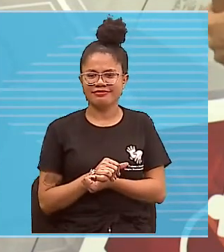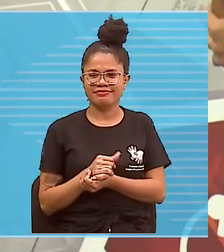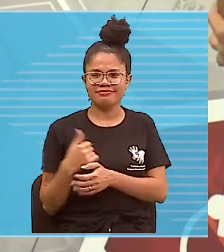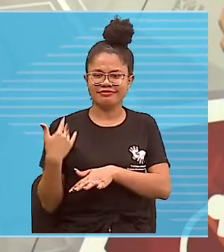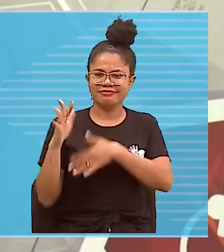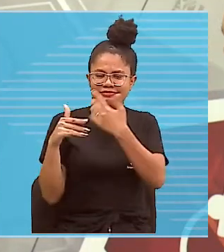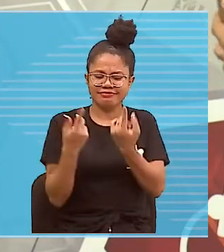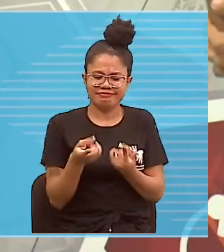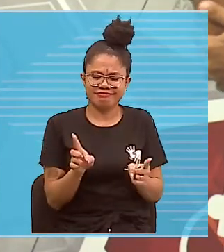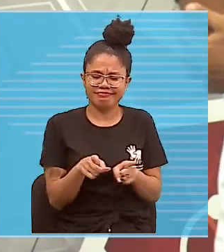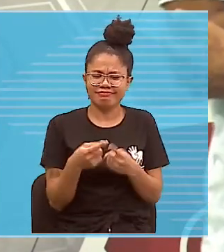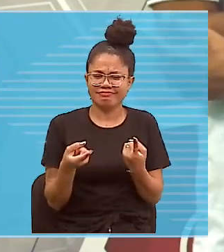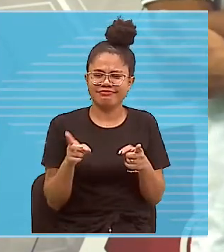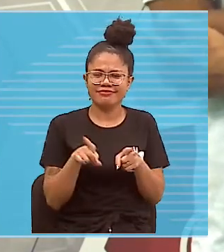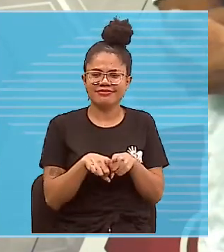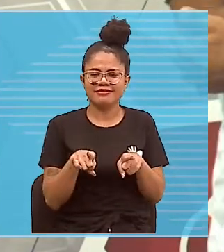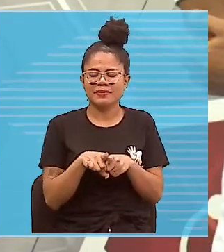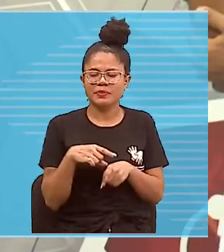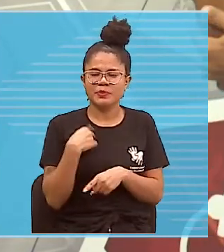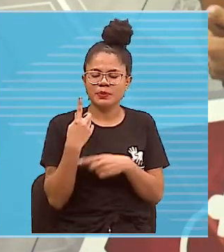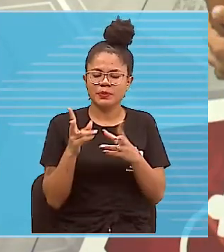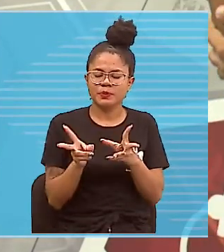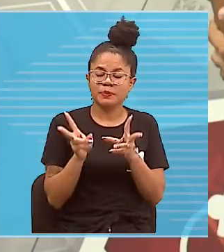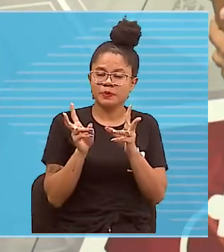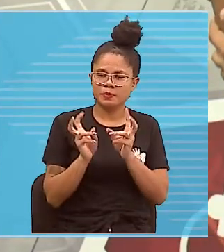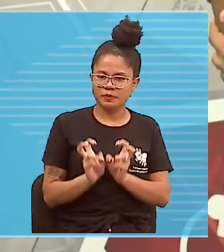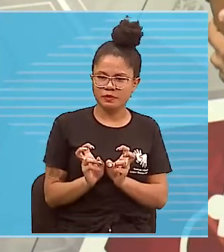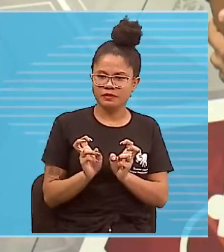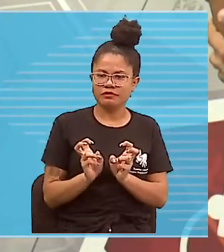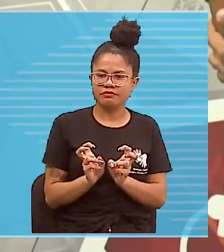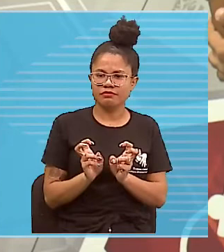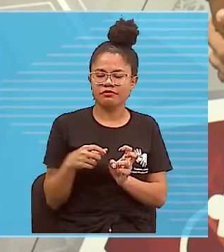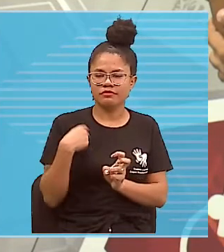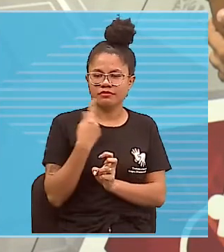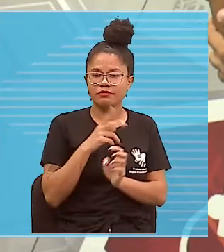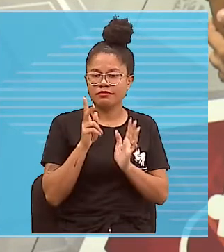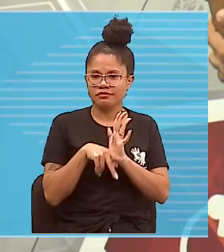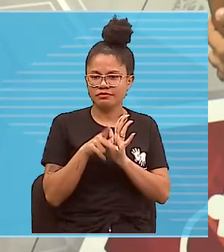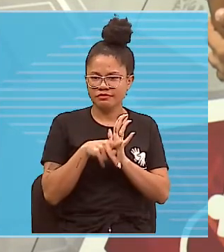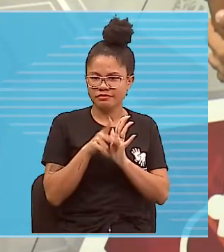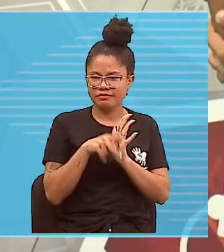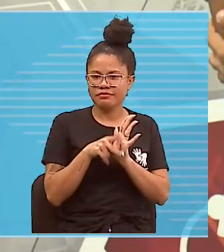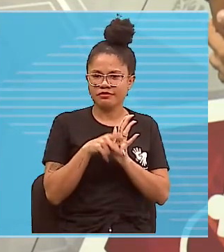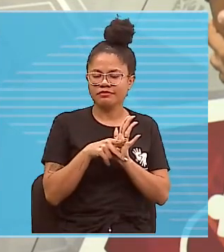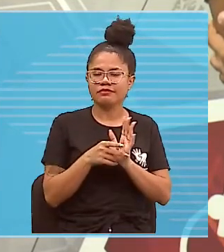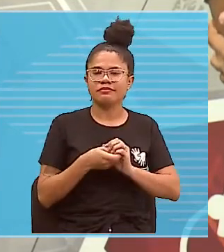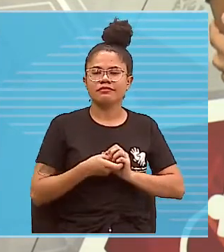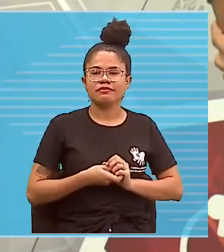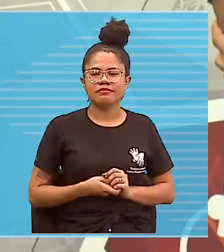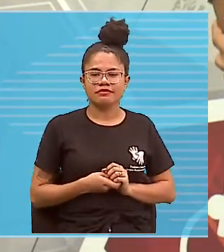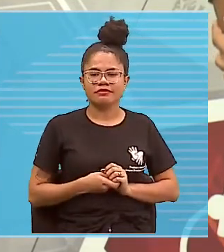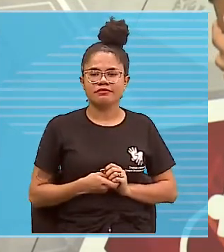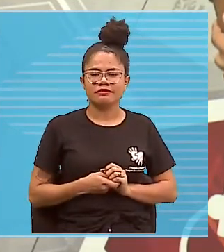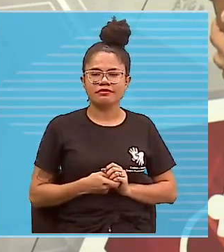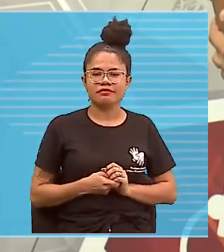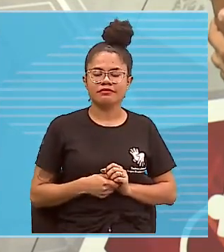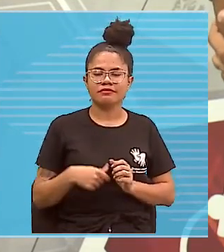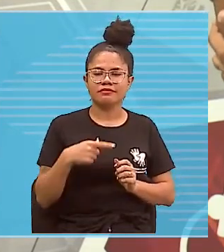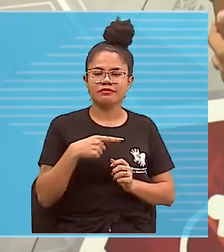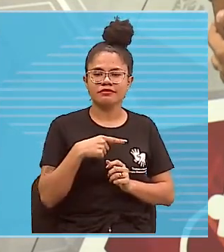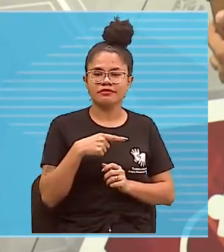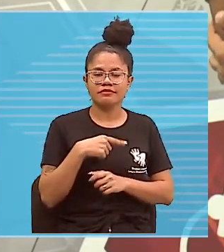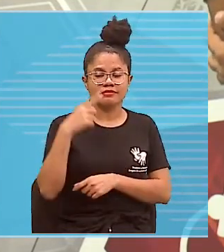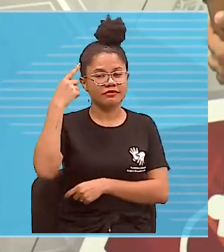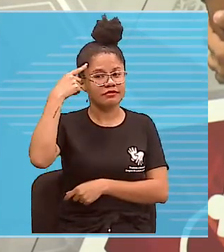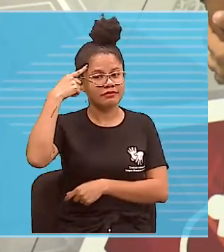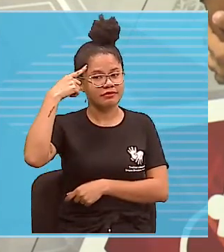pôde perceber isso no nosso projeto Educação pela Vida. E a diretora Lucicléia Ascioli, a